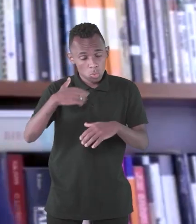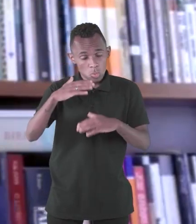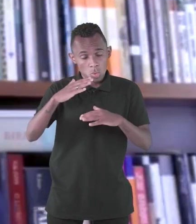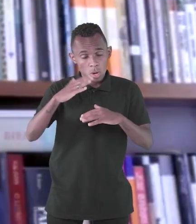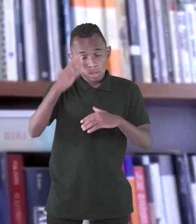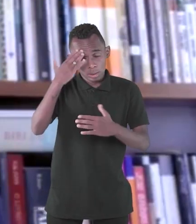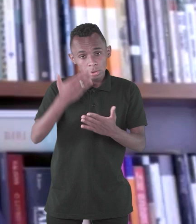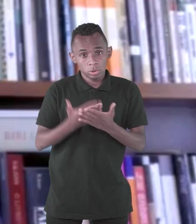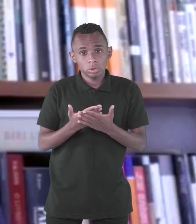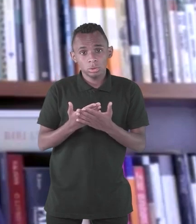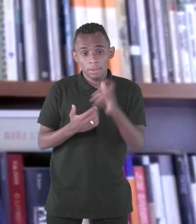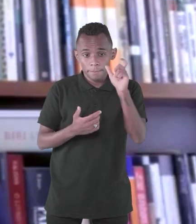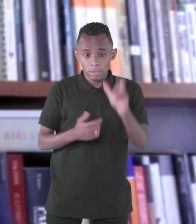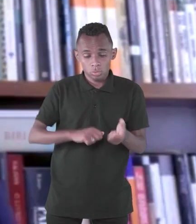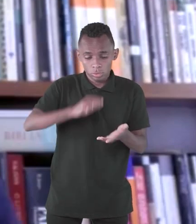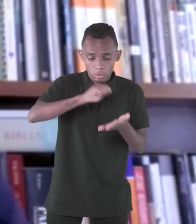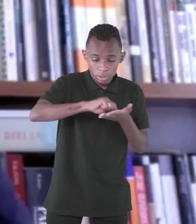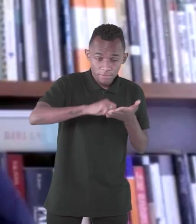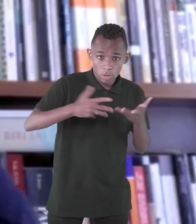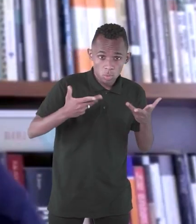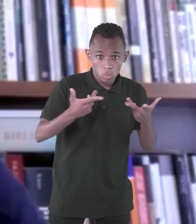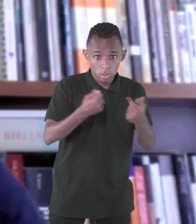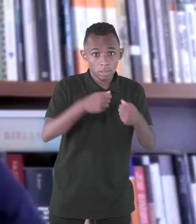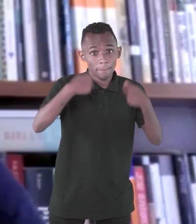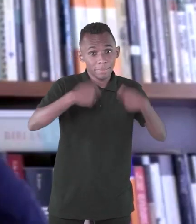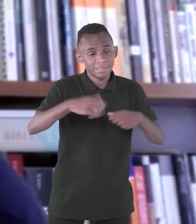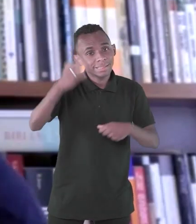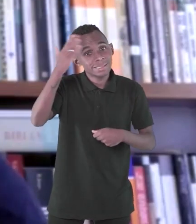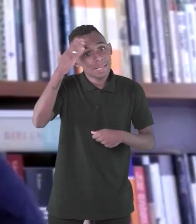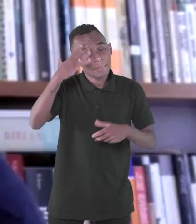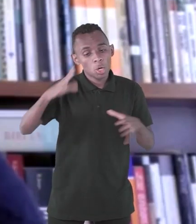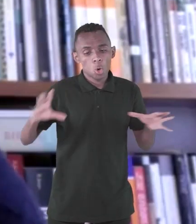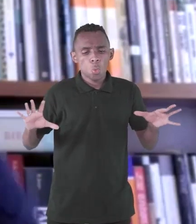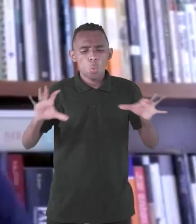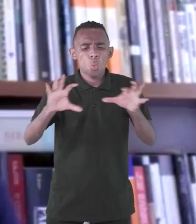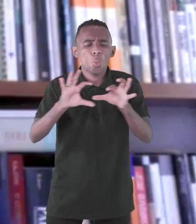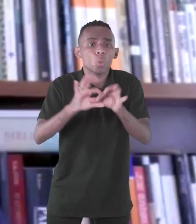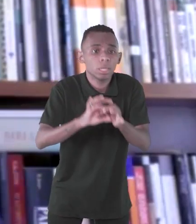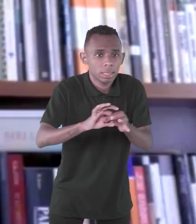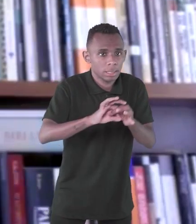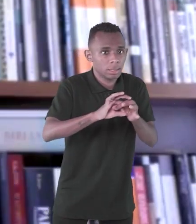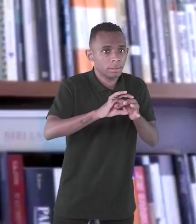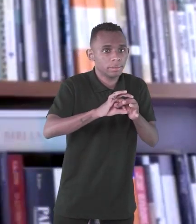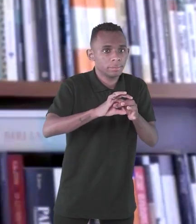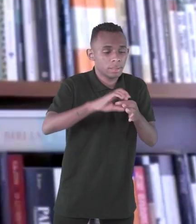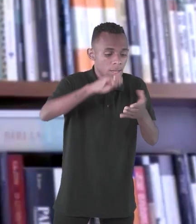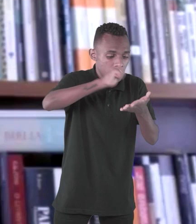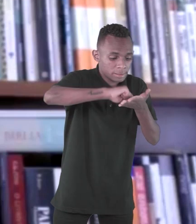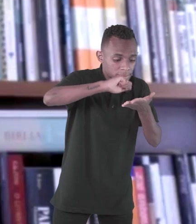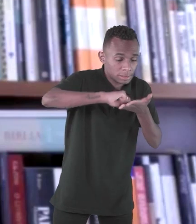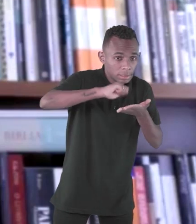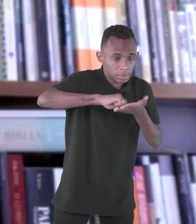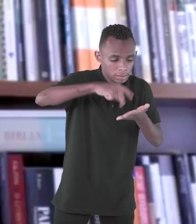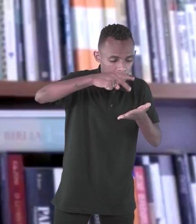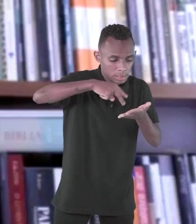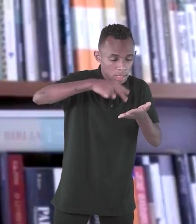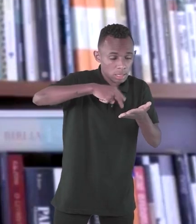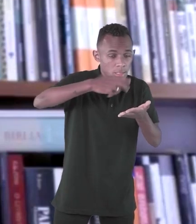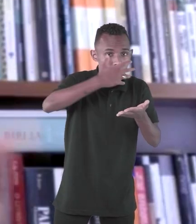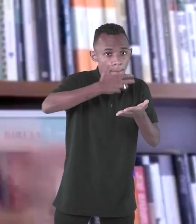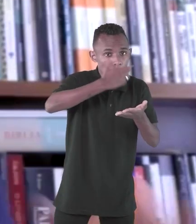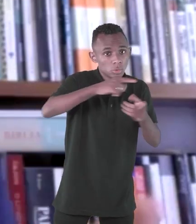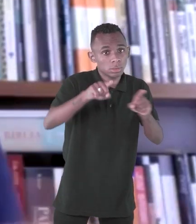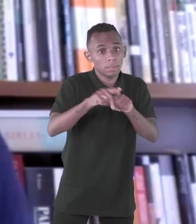compositora é aquele que sabe fazer exatamente isso que eu estou dizendo, esse casamento, né, entre a letra e a música.